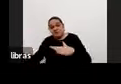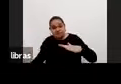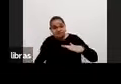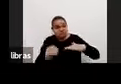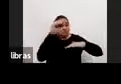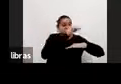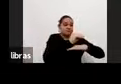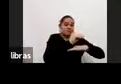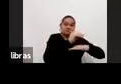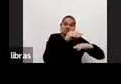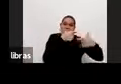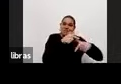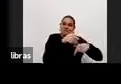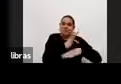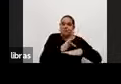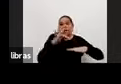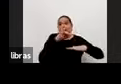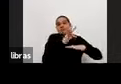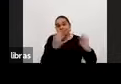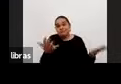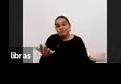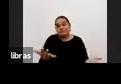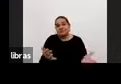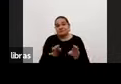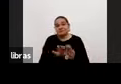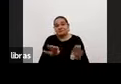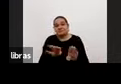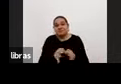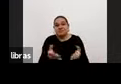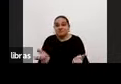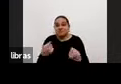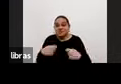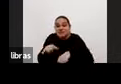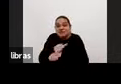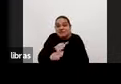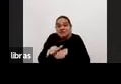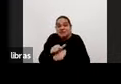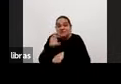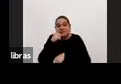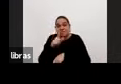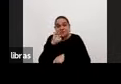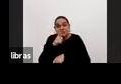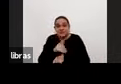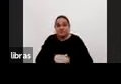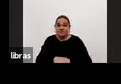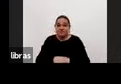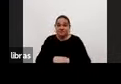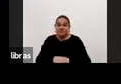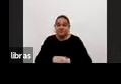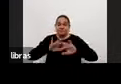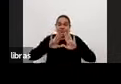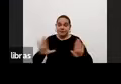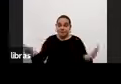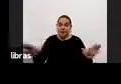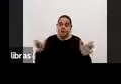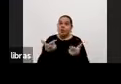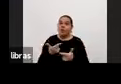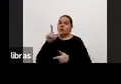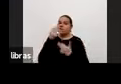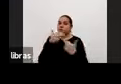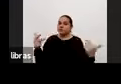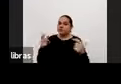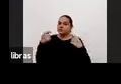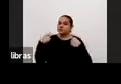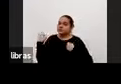tenho levantado e que deve merecer a nossa preocupação, até mesmo nesse ambiente eleitoral das